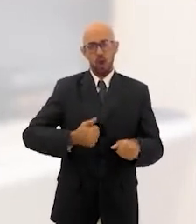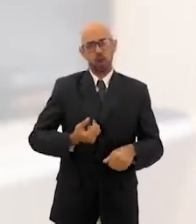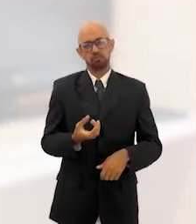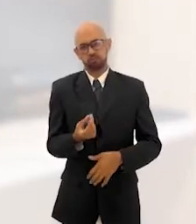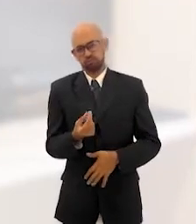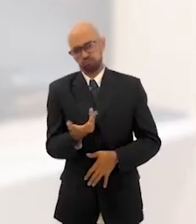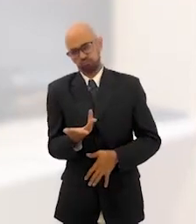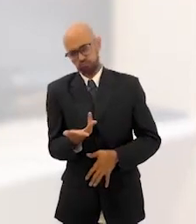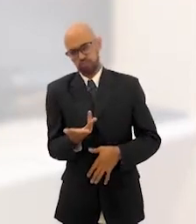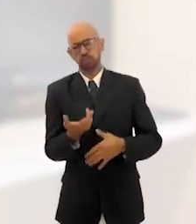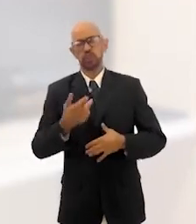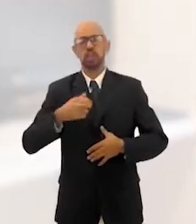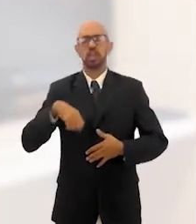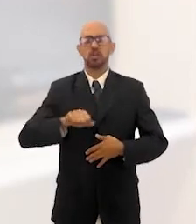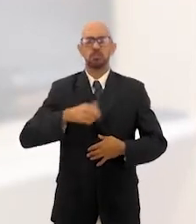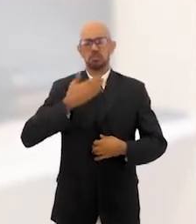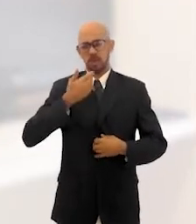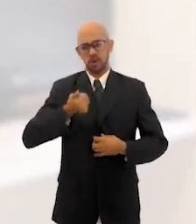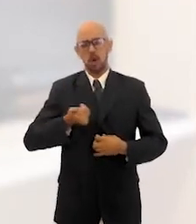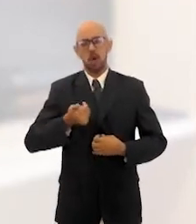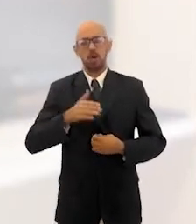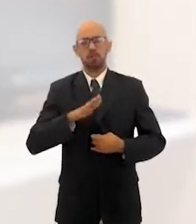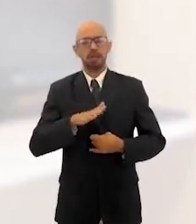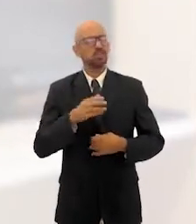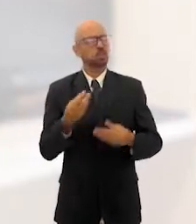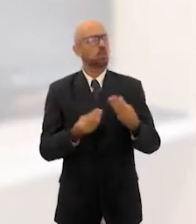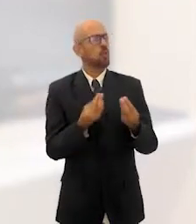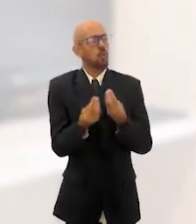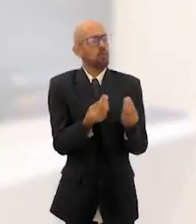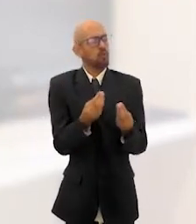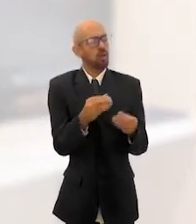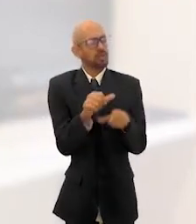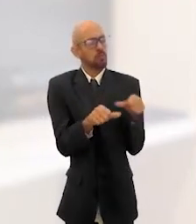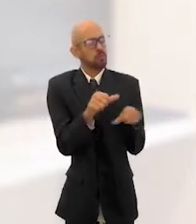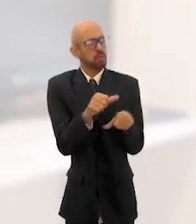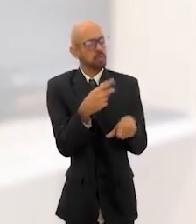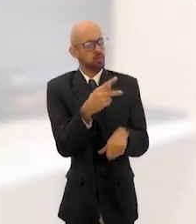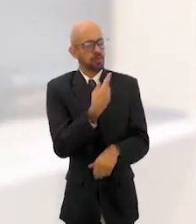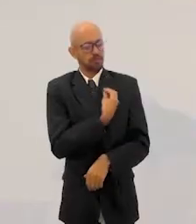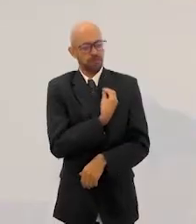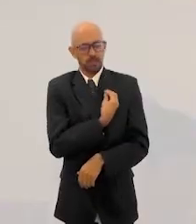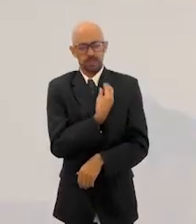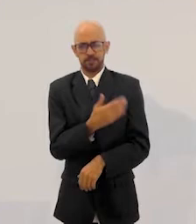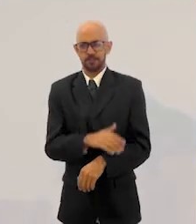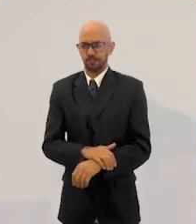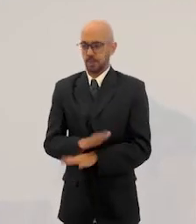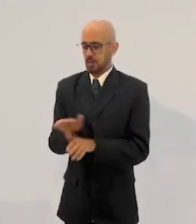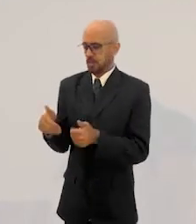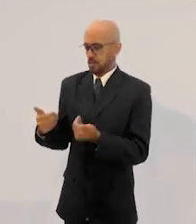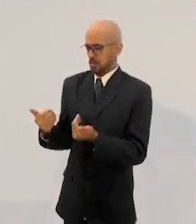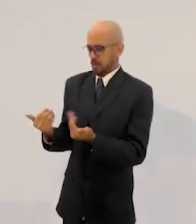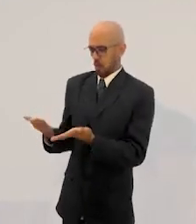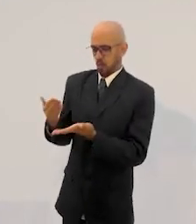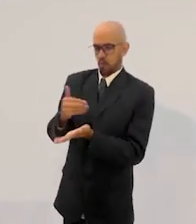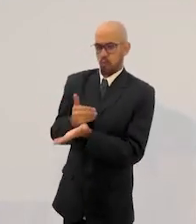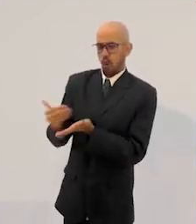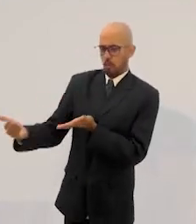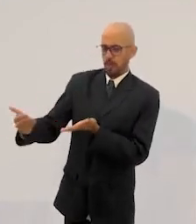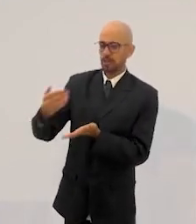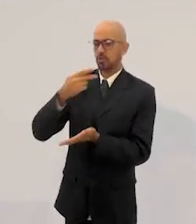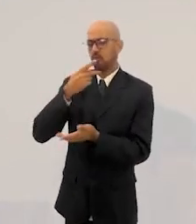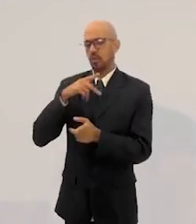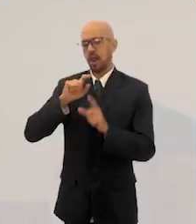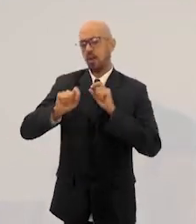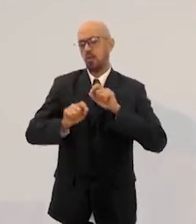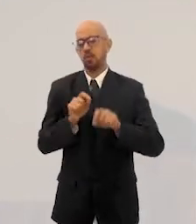condições financeiras melhores. Como é que foi essa mudança para você? Olha, inicialmente eu vou lhe